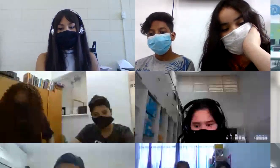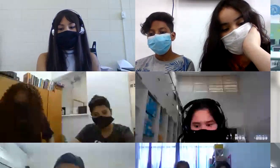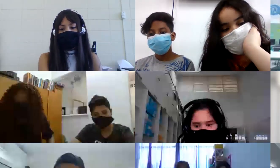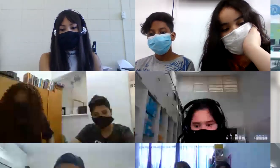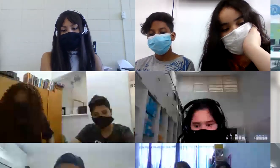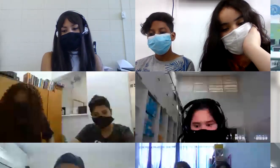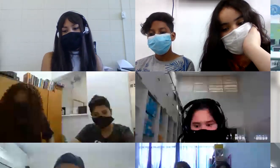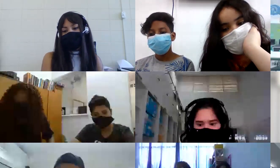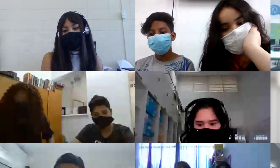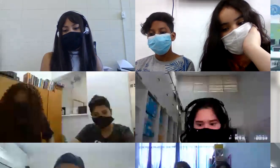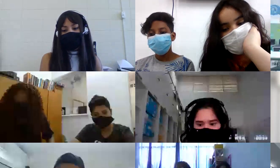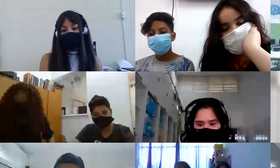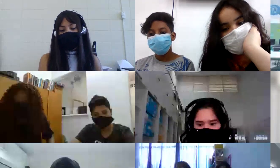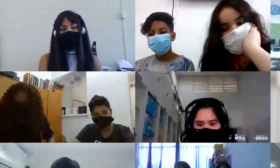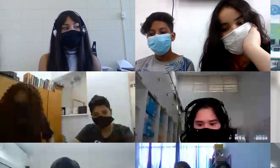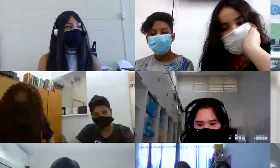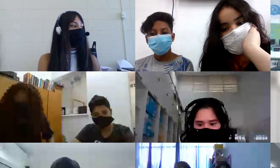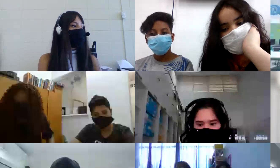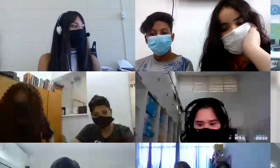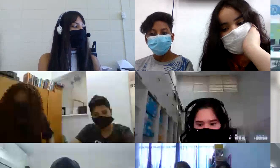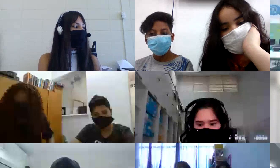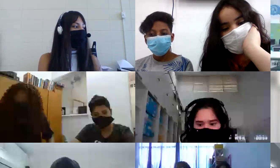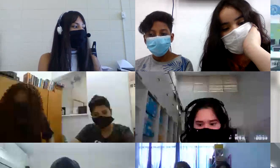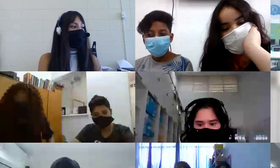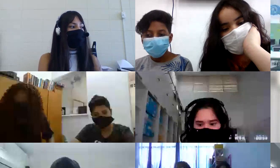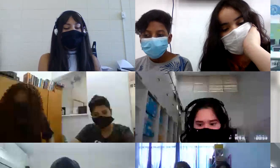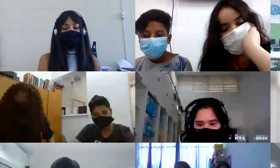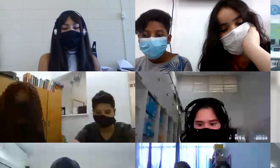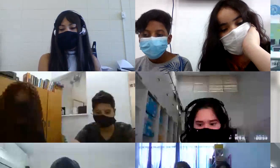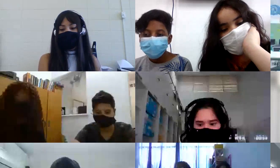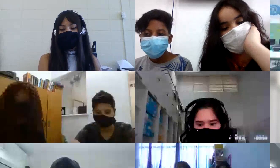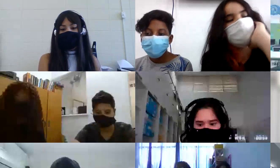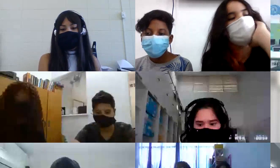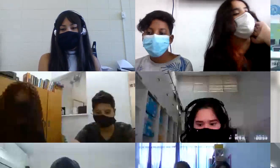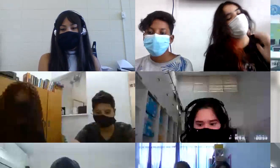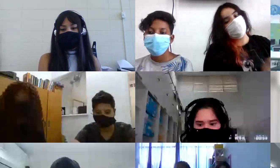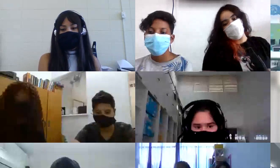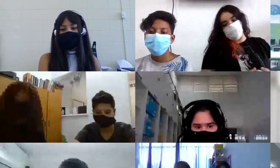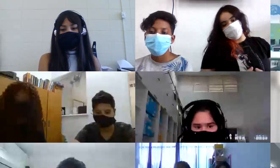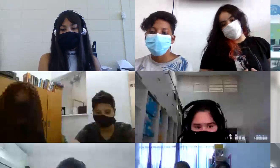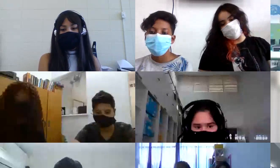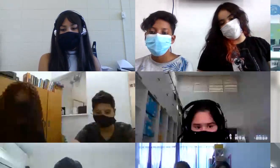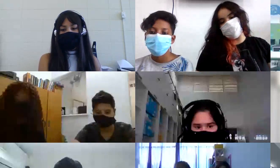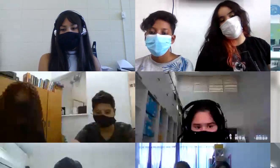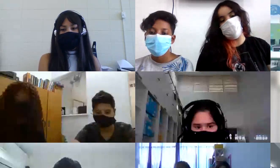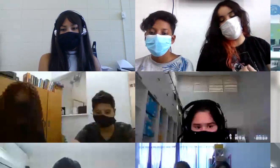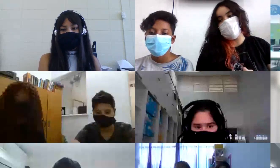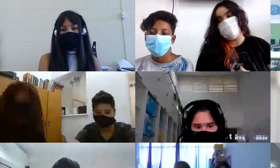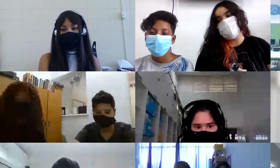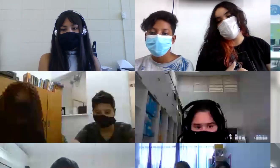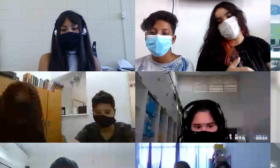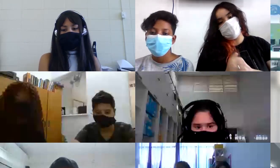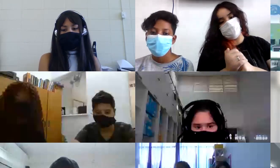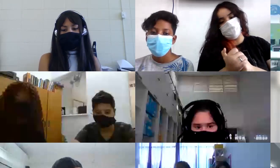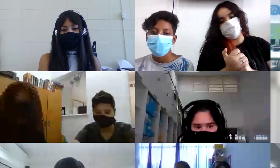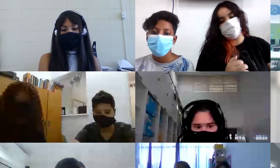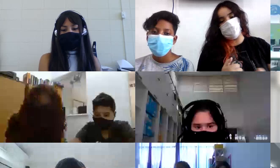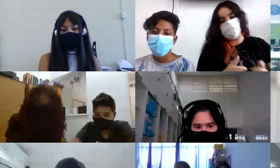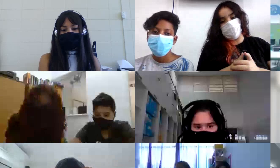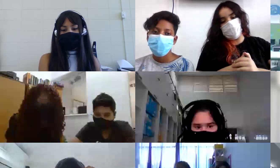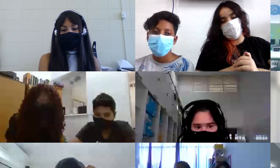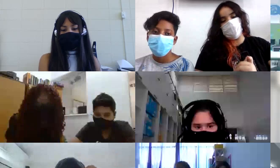de maturidade, outros estão num outro momento de maturidade, mas todo mundo passará por todas essas...